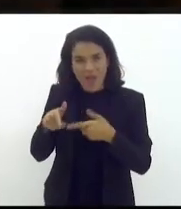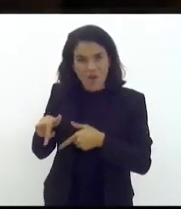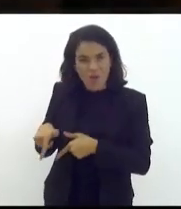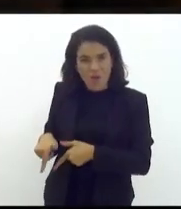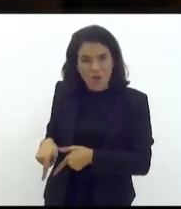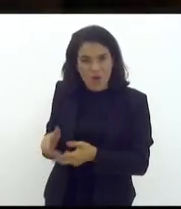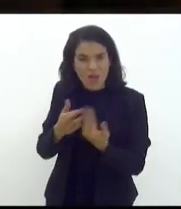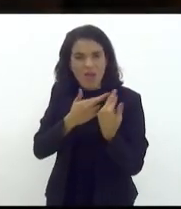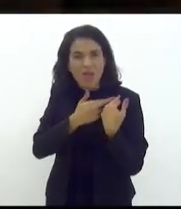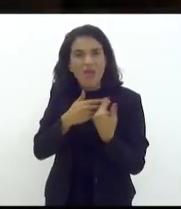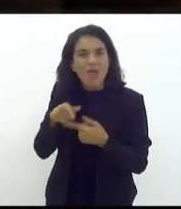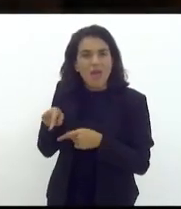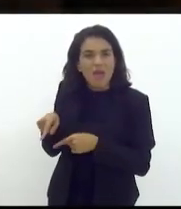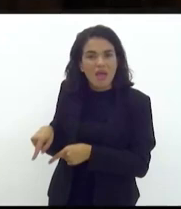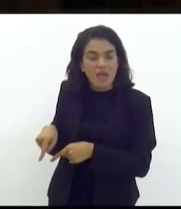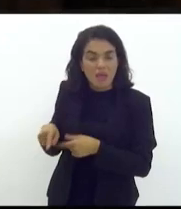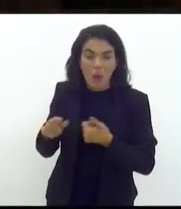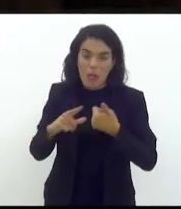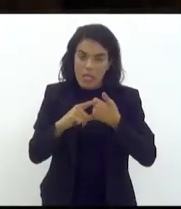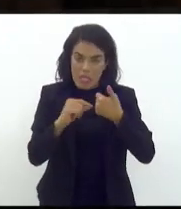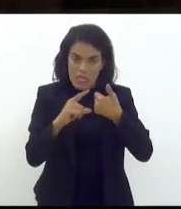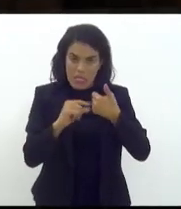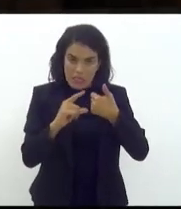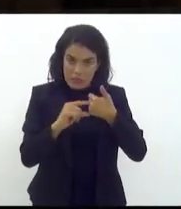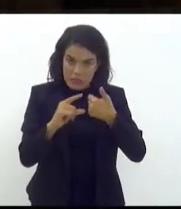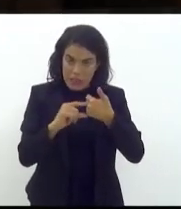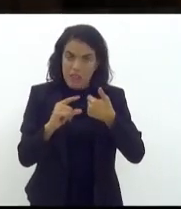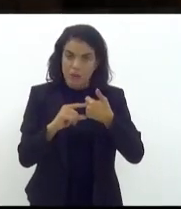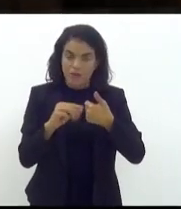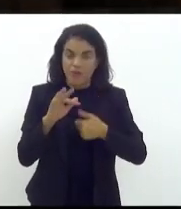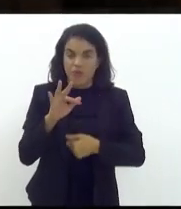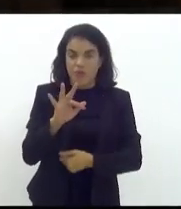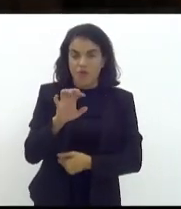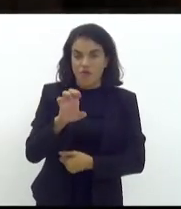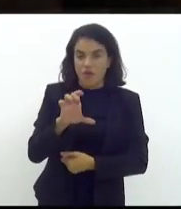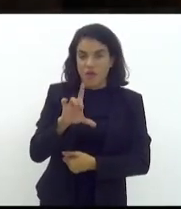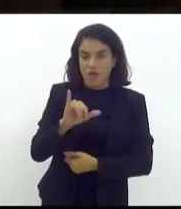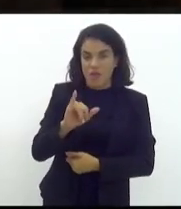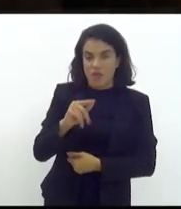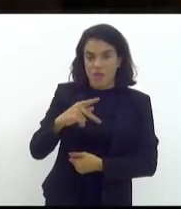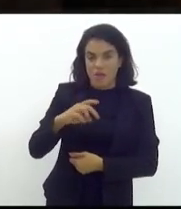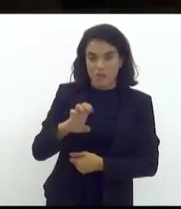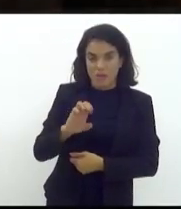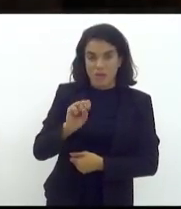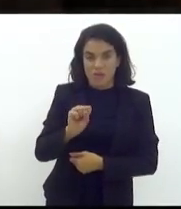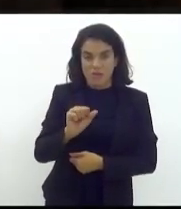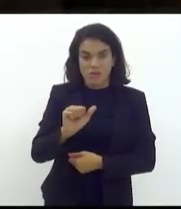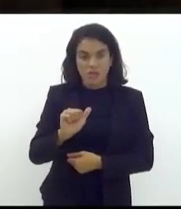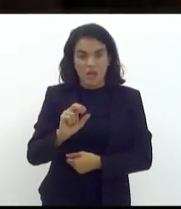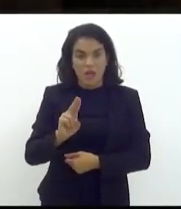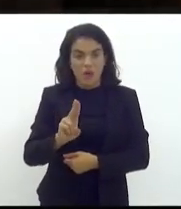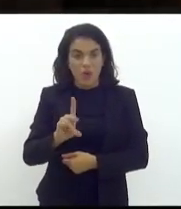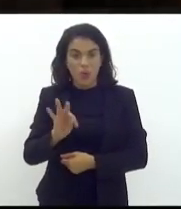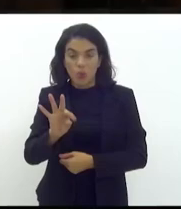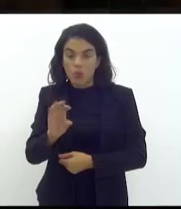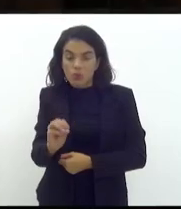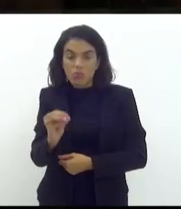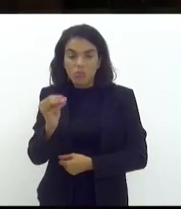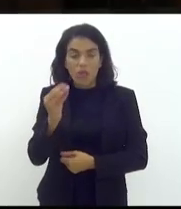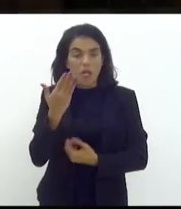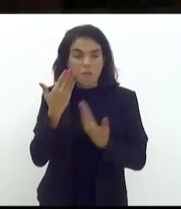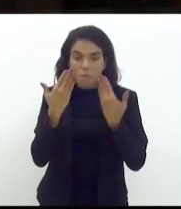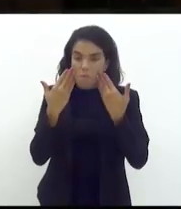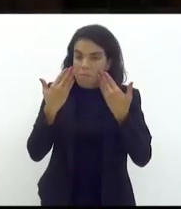então este artigo do Felipe salto mostra com muita